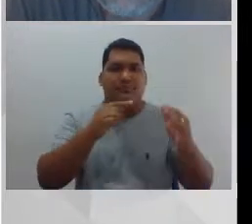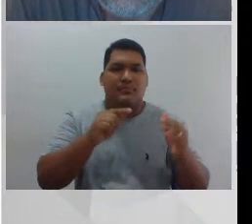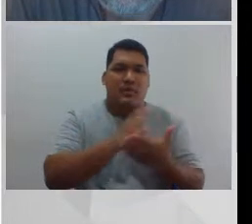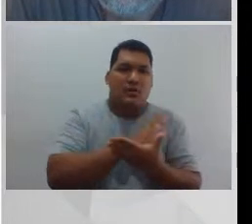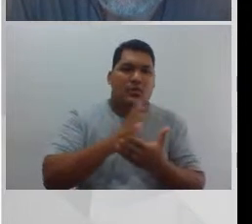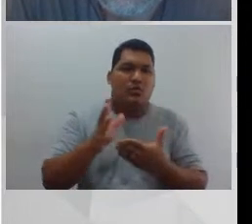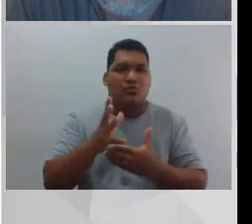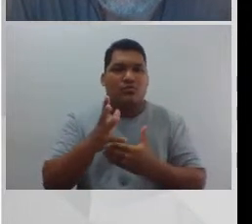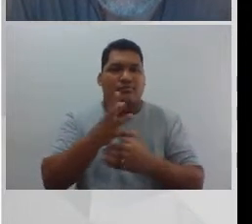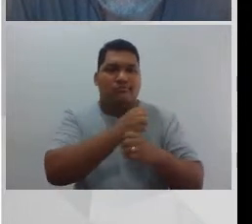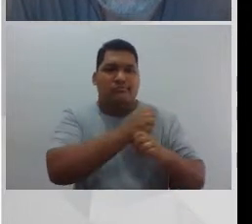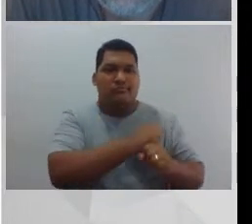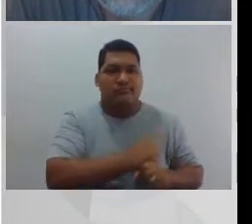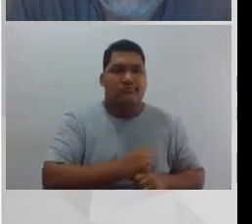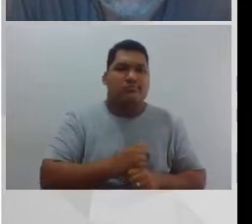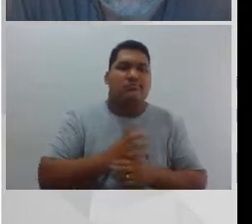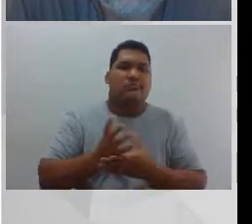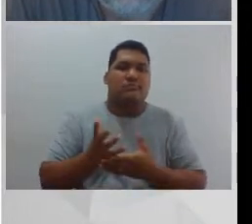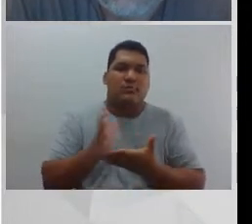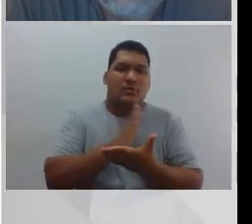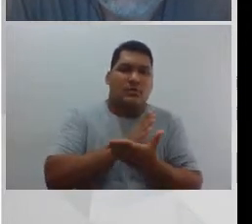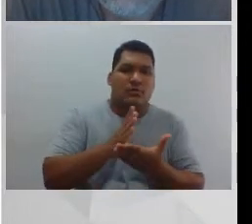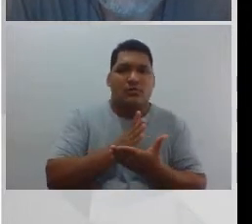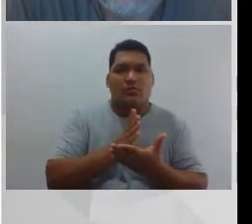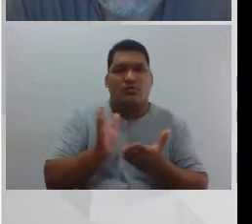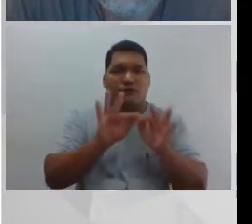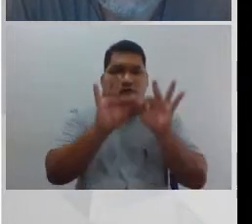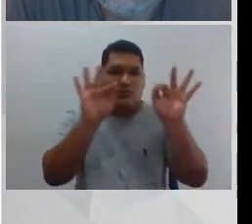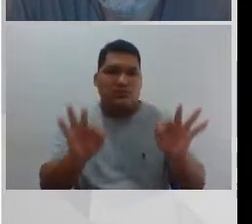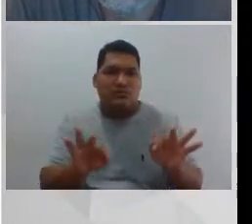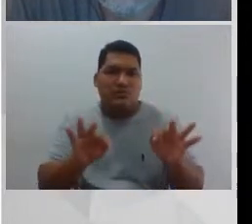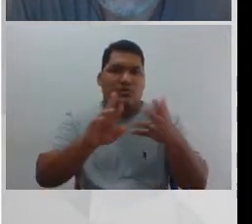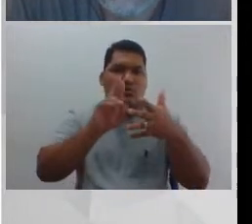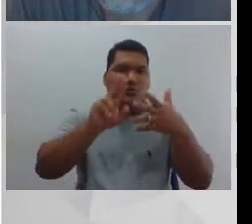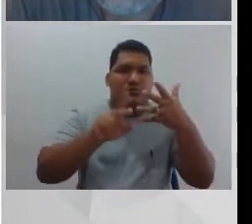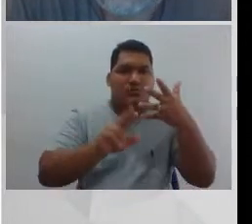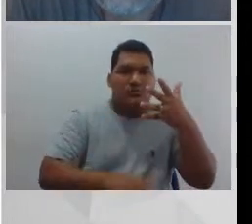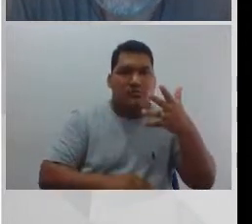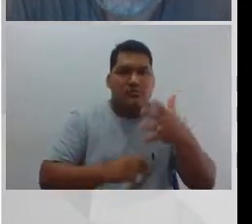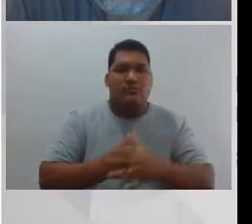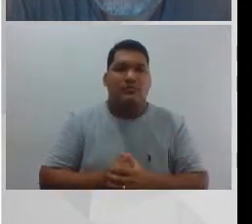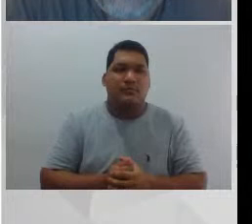né? Função, derivada, gradiente, né?